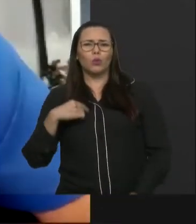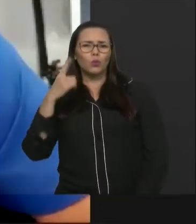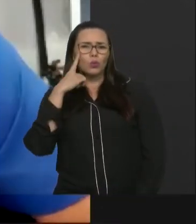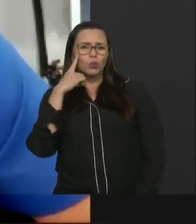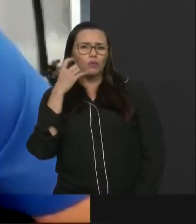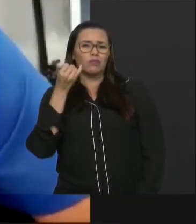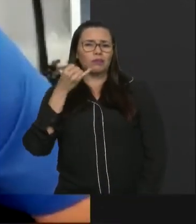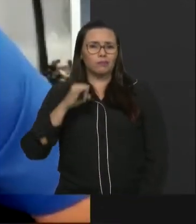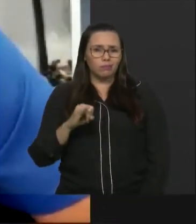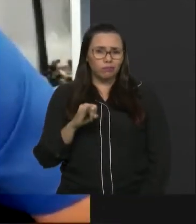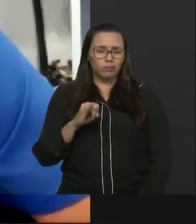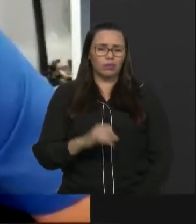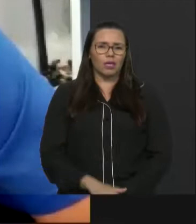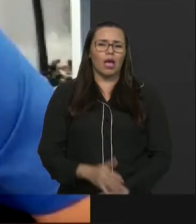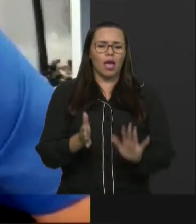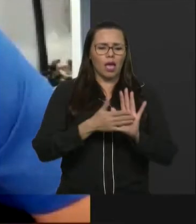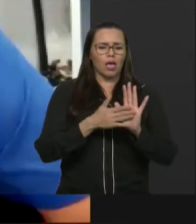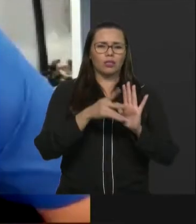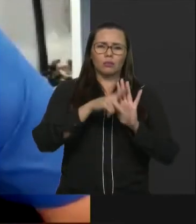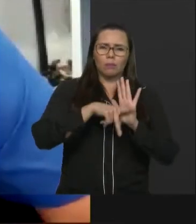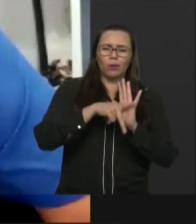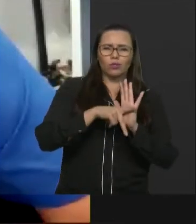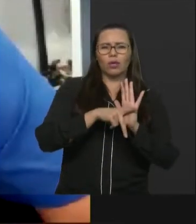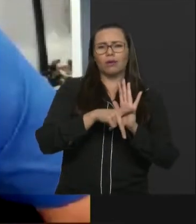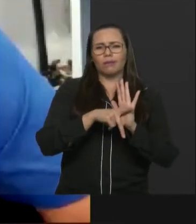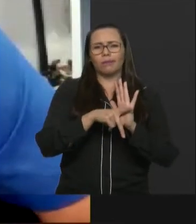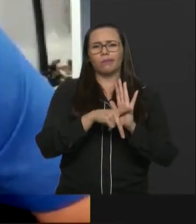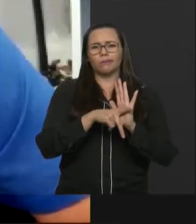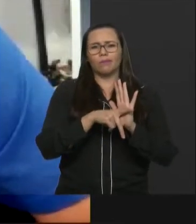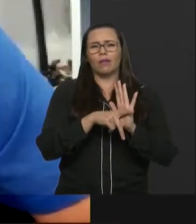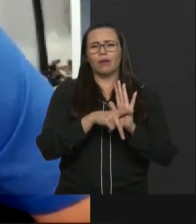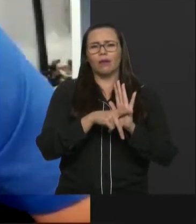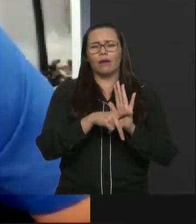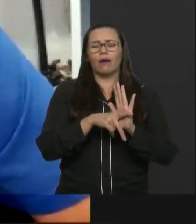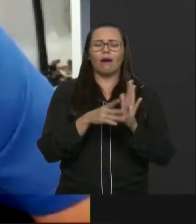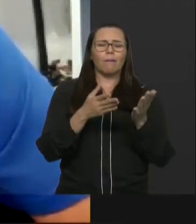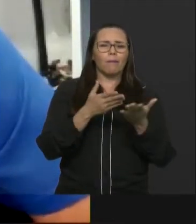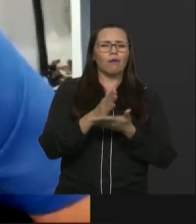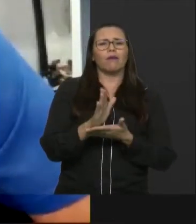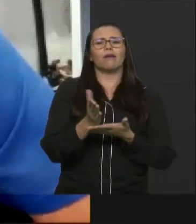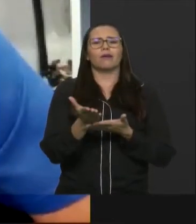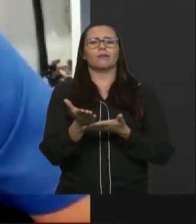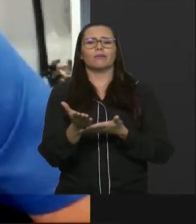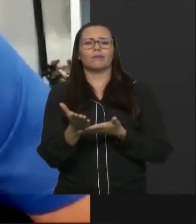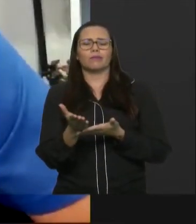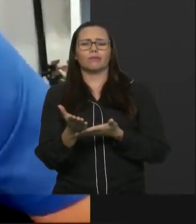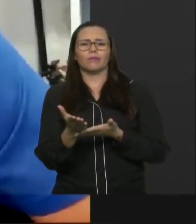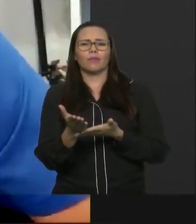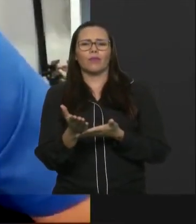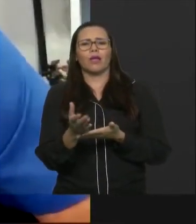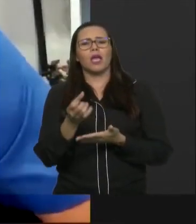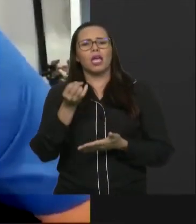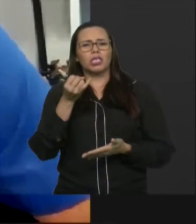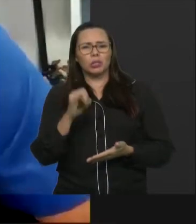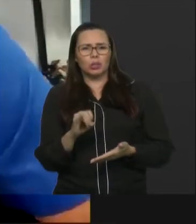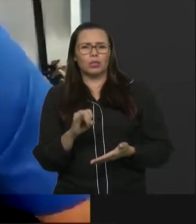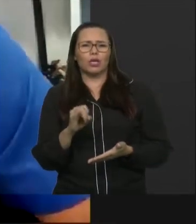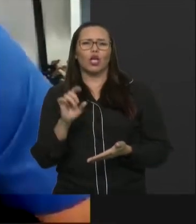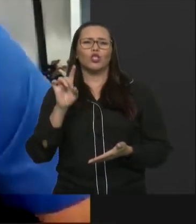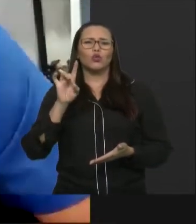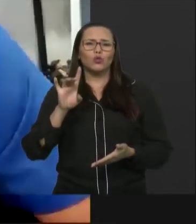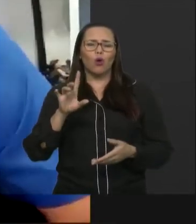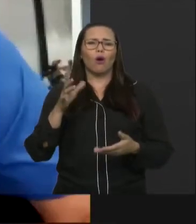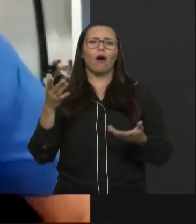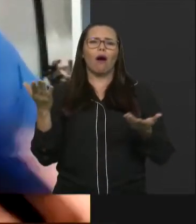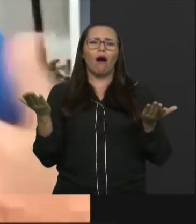vetar a atitude do governador. Eu quero perguntar à mesa como é que será o comportamento da casa do ponto de vista